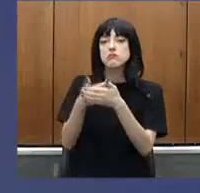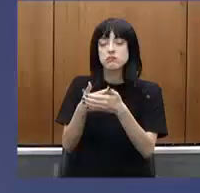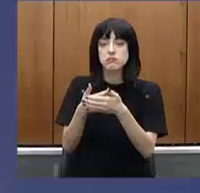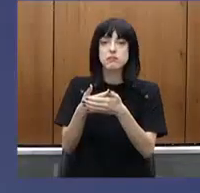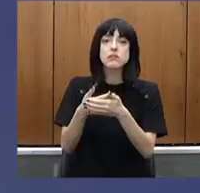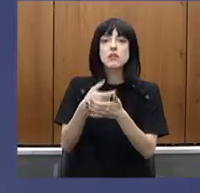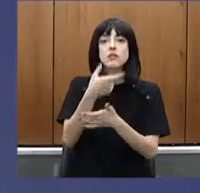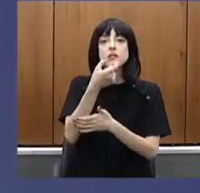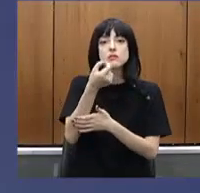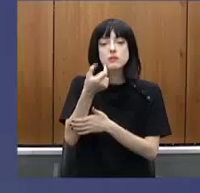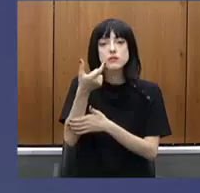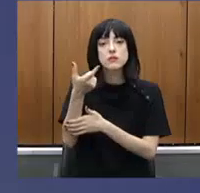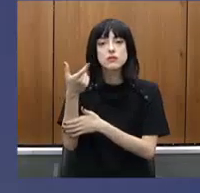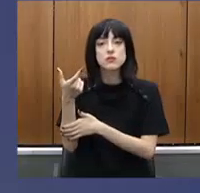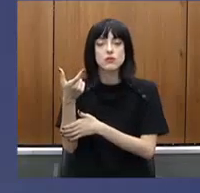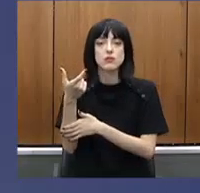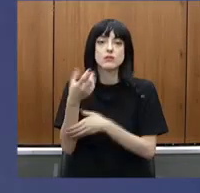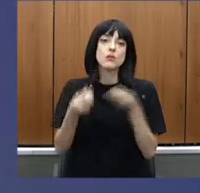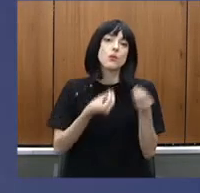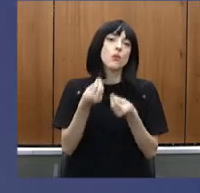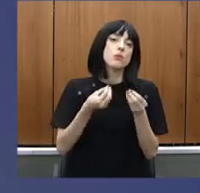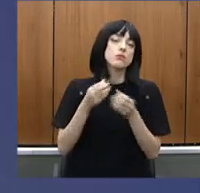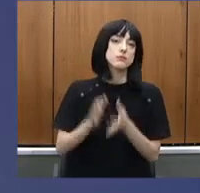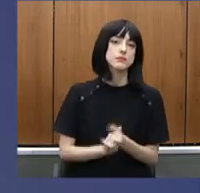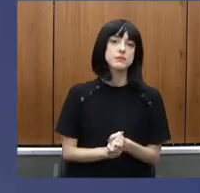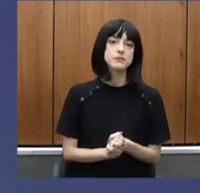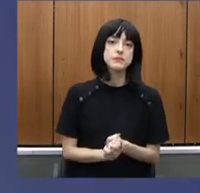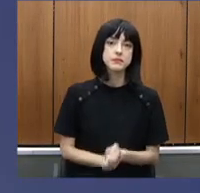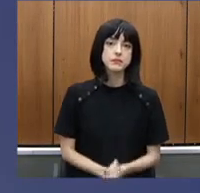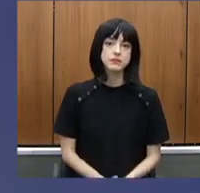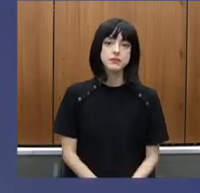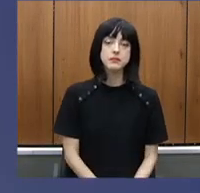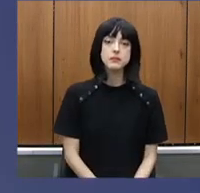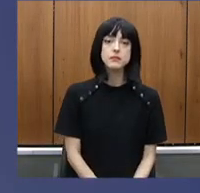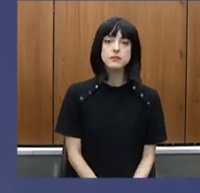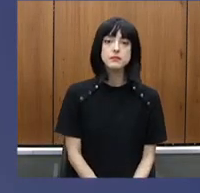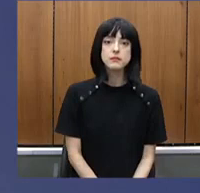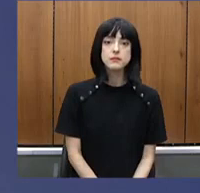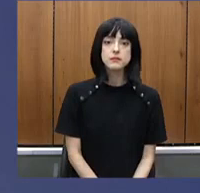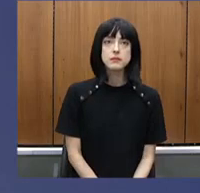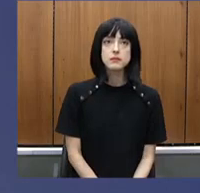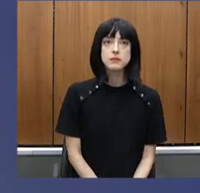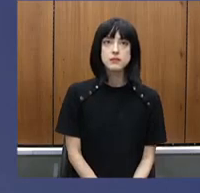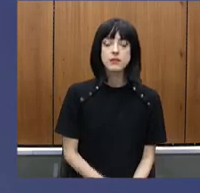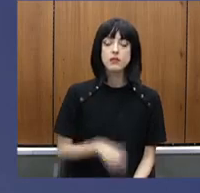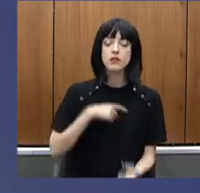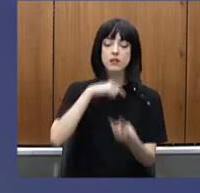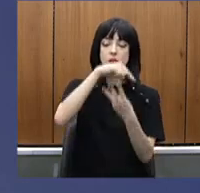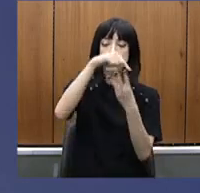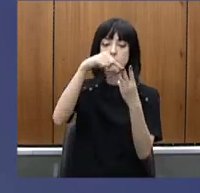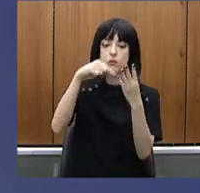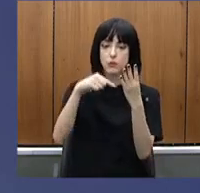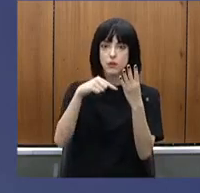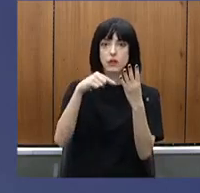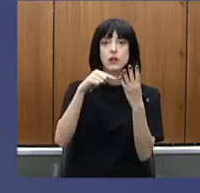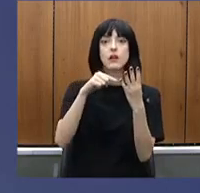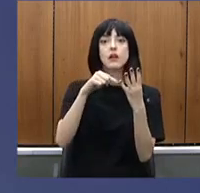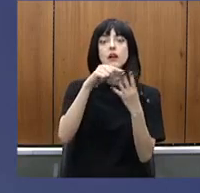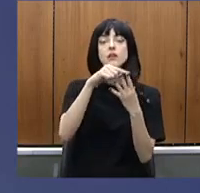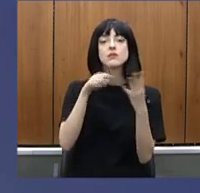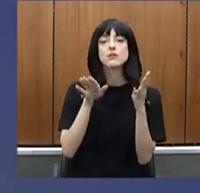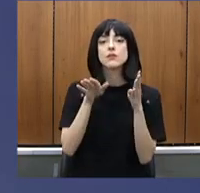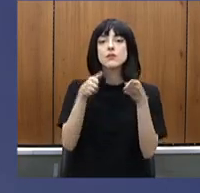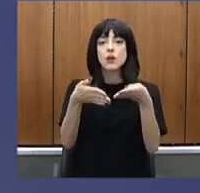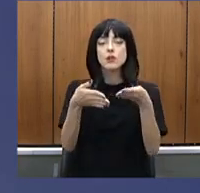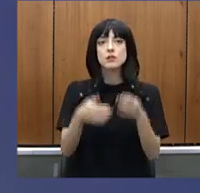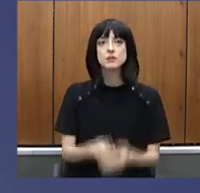né quatro eixos estruturando núcleo o núcleo de inovação Ciência Tecnologia o da reestruturação